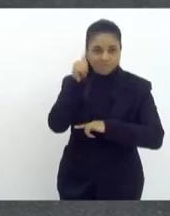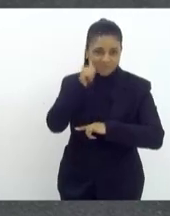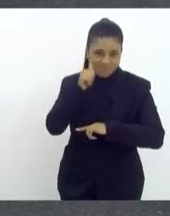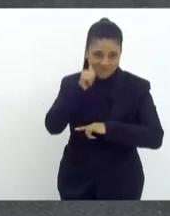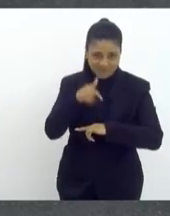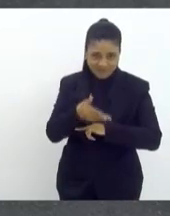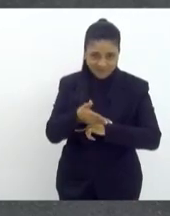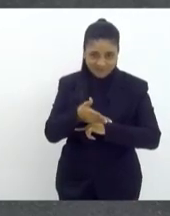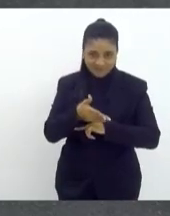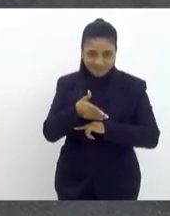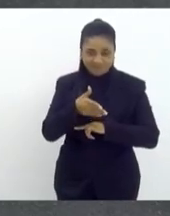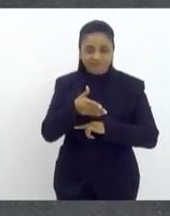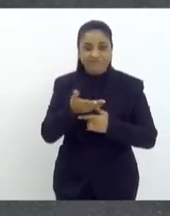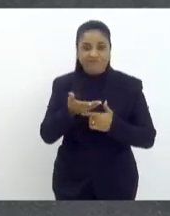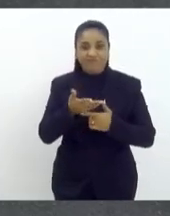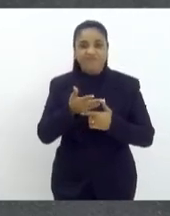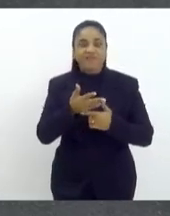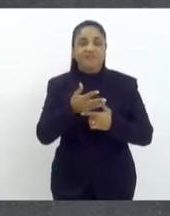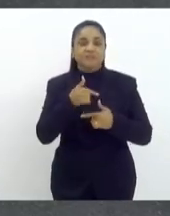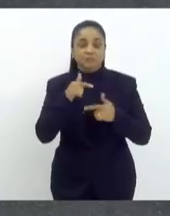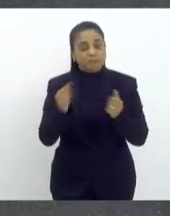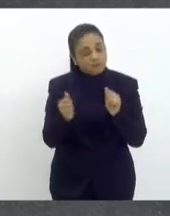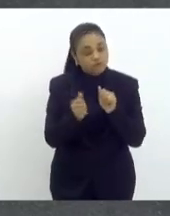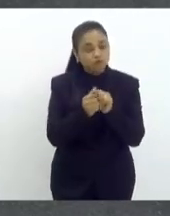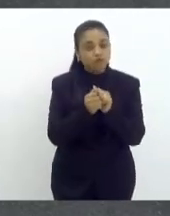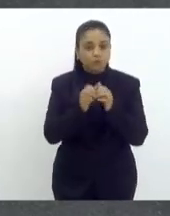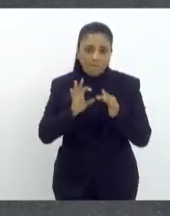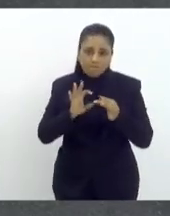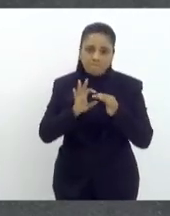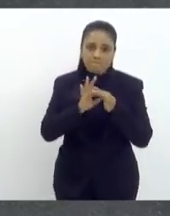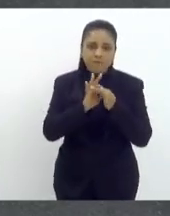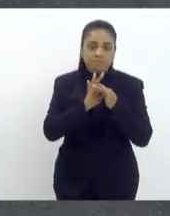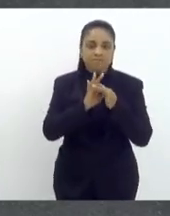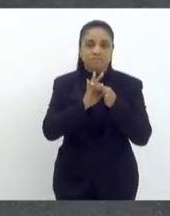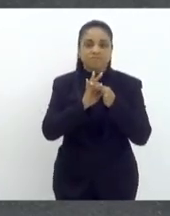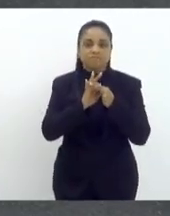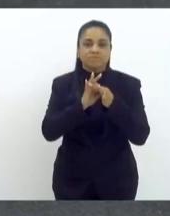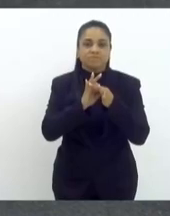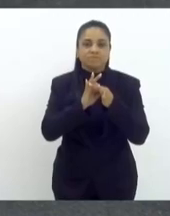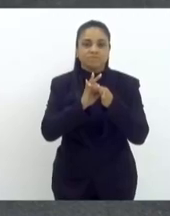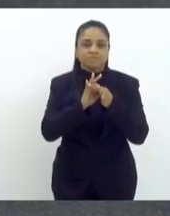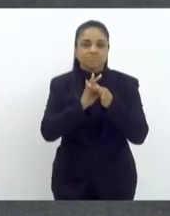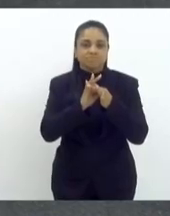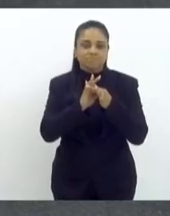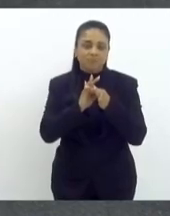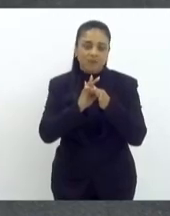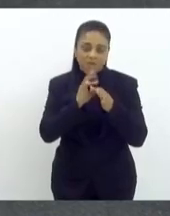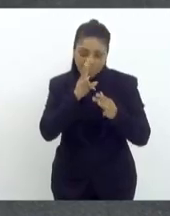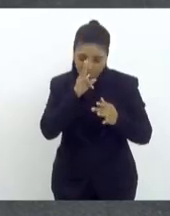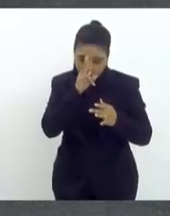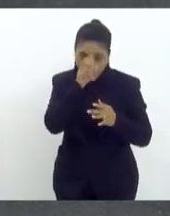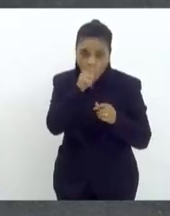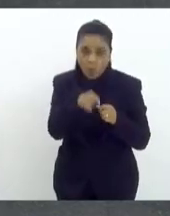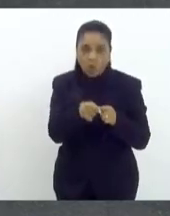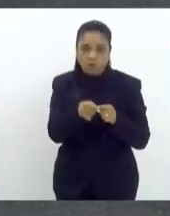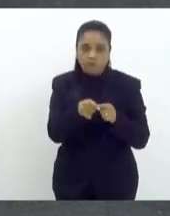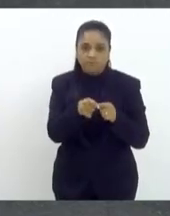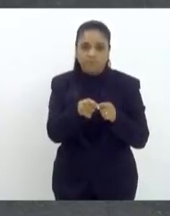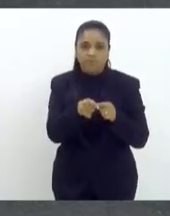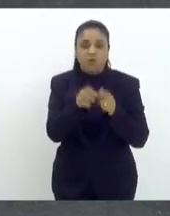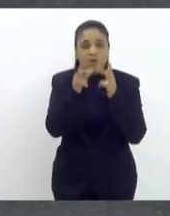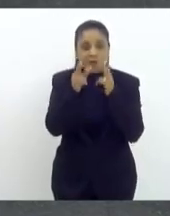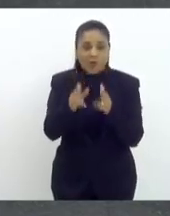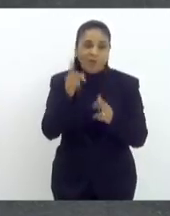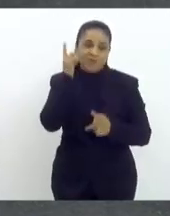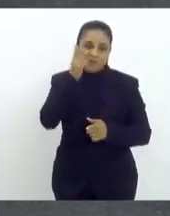que a gente tem muita coisa a gente tem que ficar juntas no momento como esse a gente precisa se abraçar é como Marta